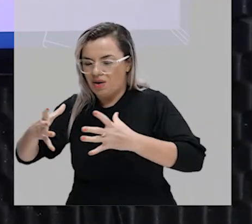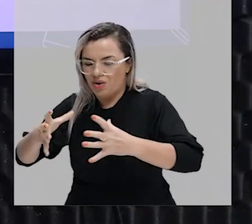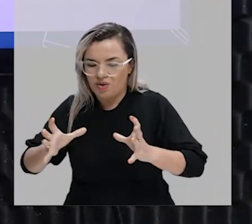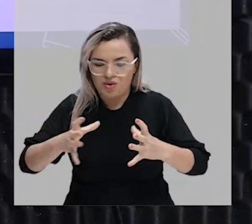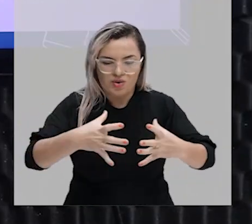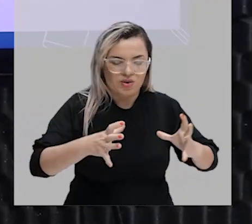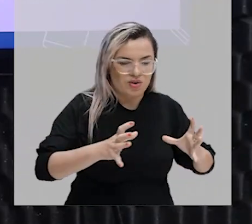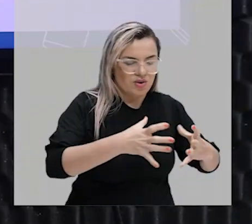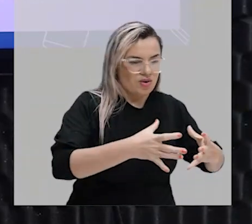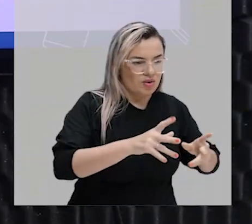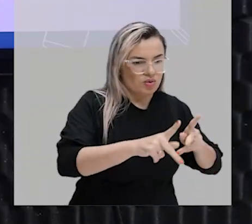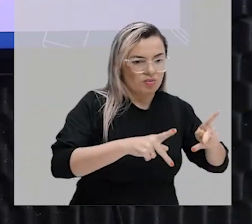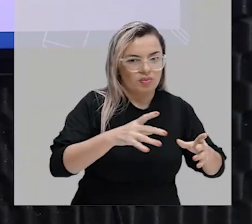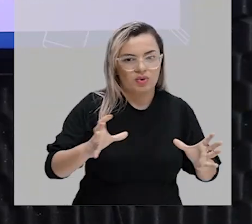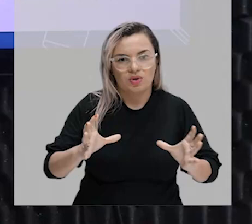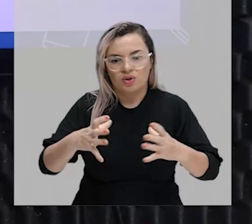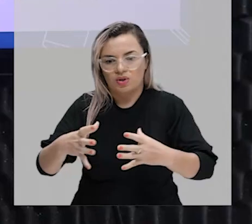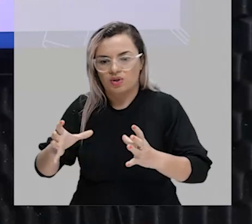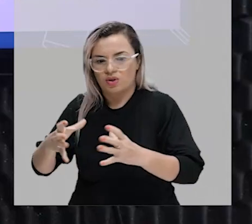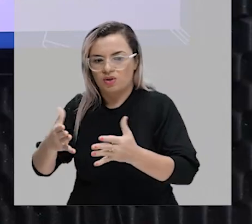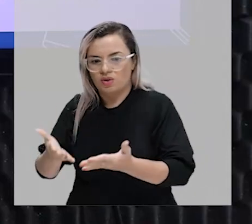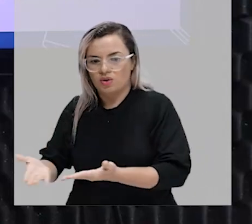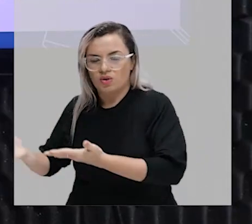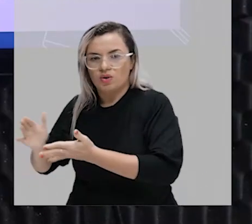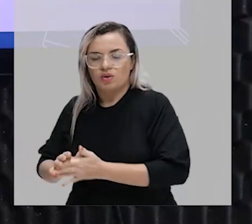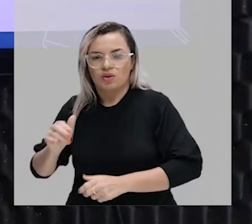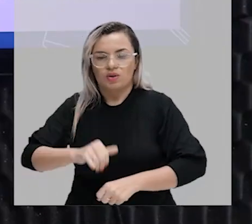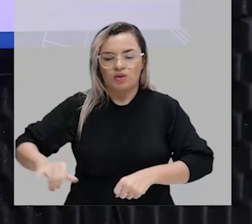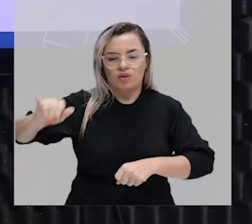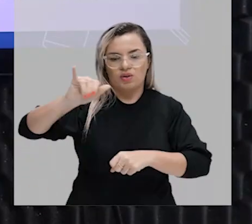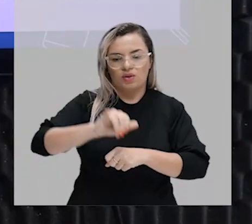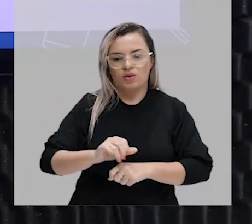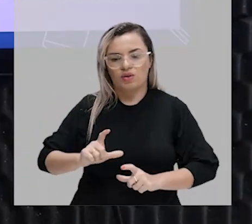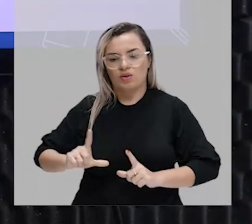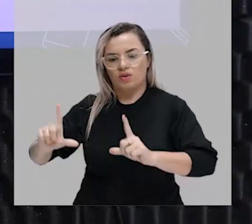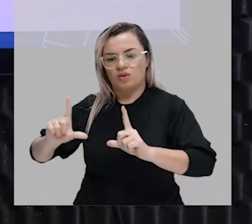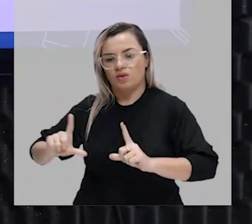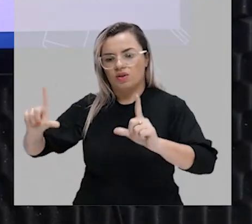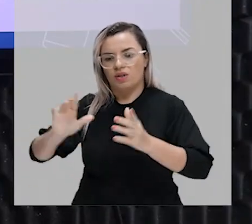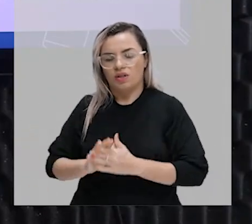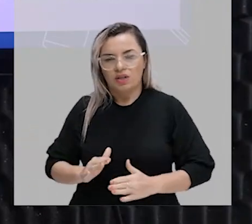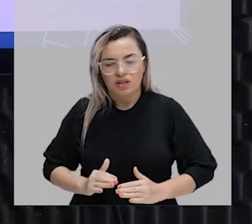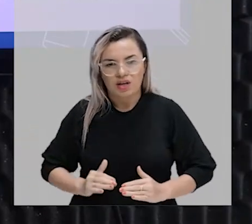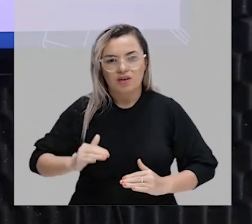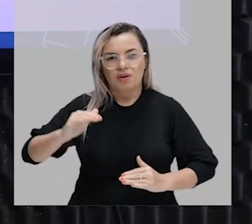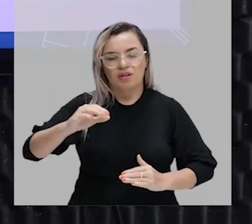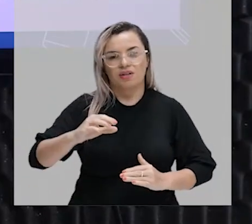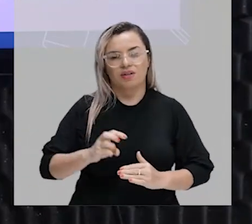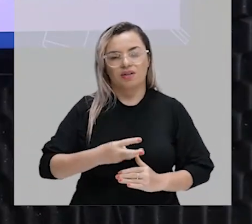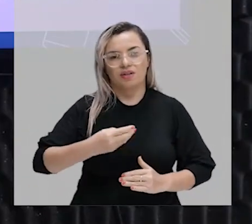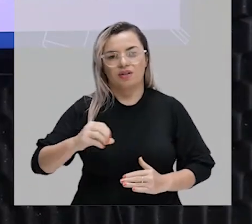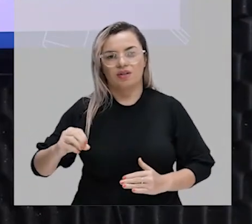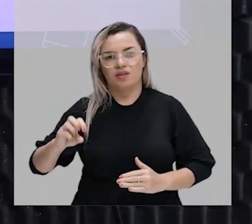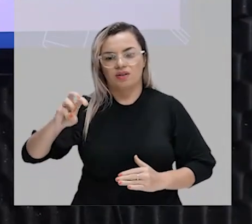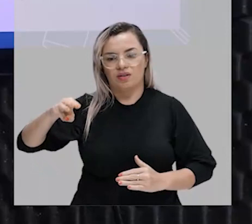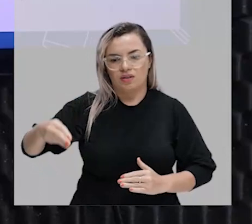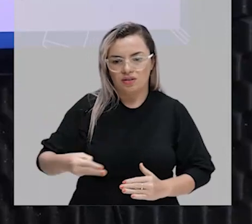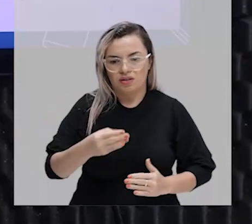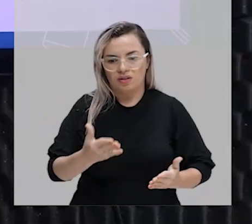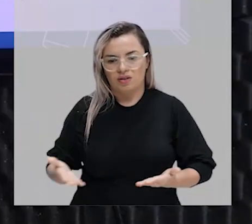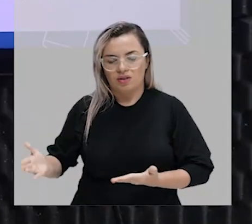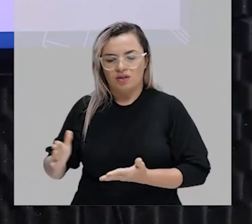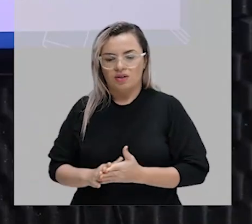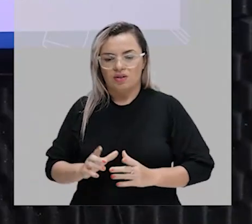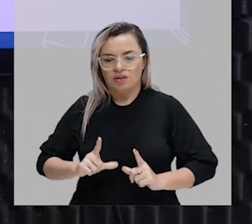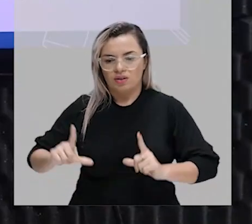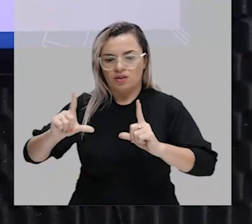populacionais, como, por exemplo, da sua capital, Tóquio, tá certo? Onde a população passa de 30 milhões de habitantes, somando ali cidades como Tóquio, tá certo? Como,